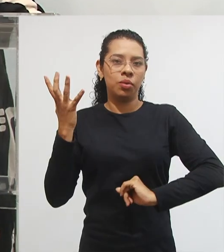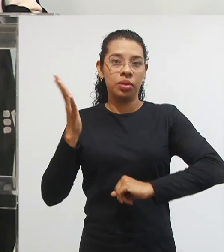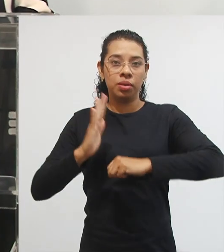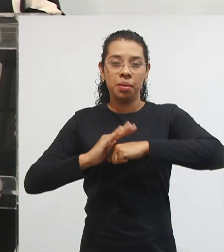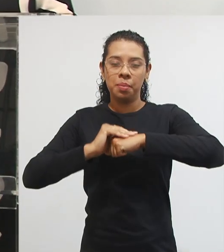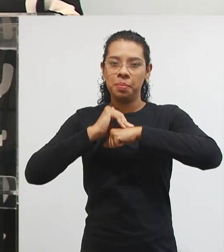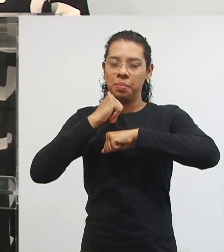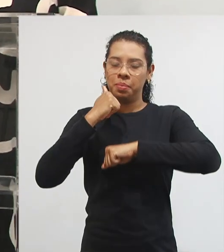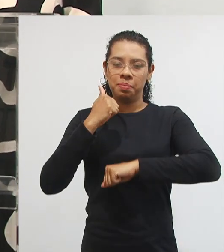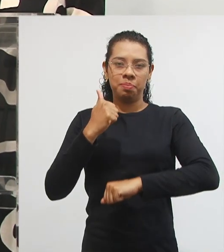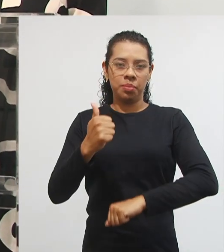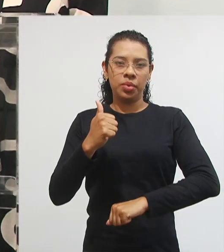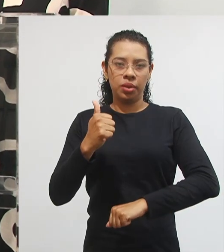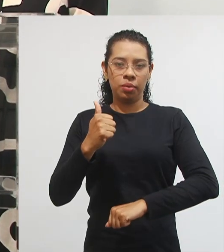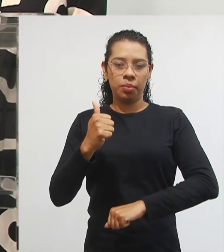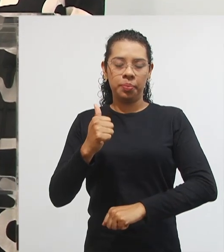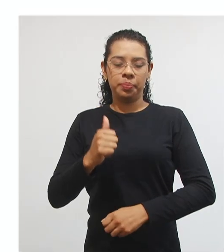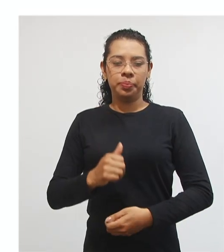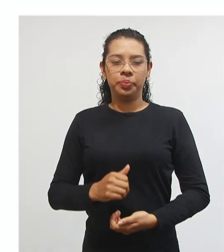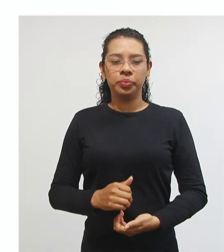forma possível.